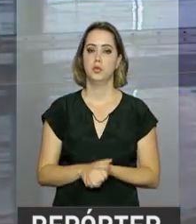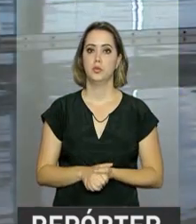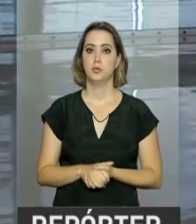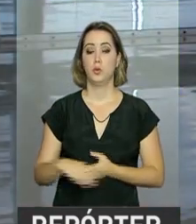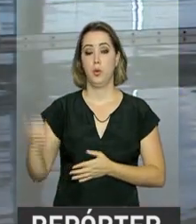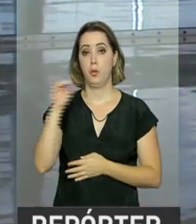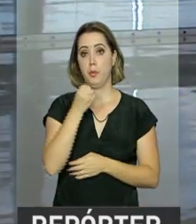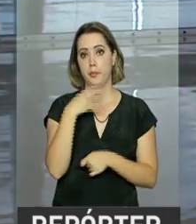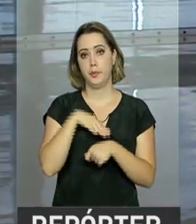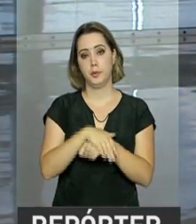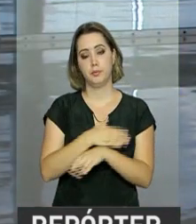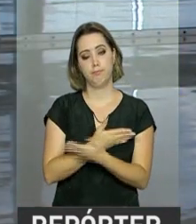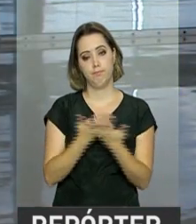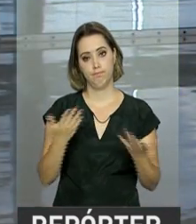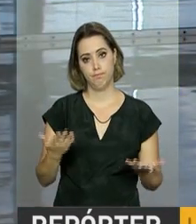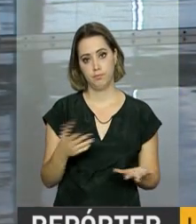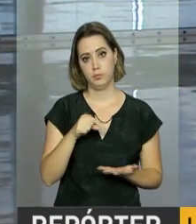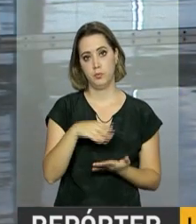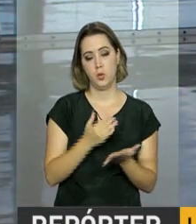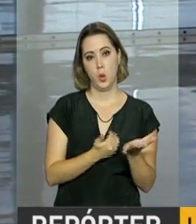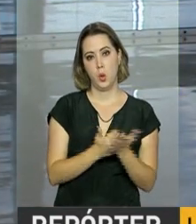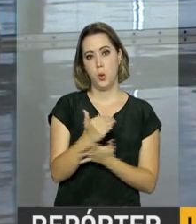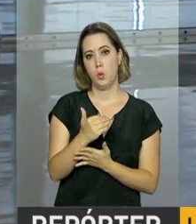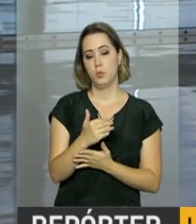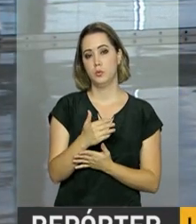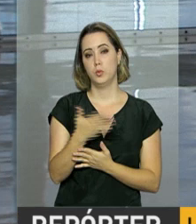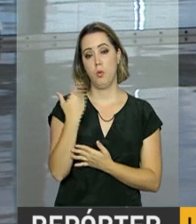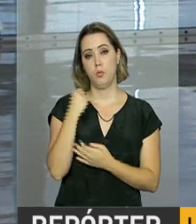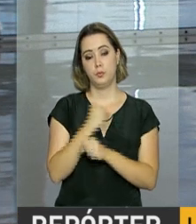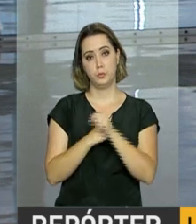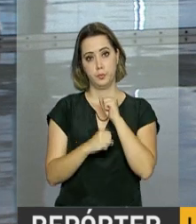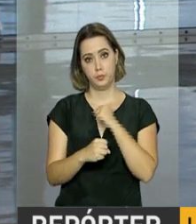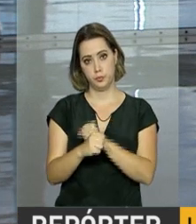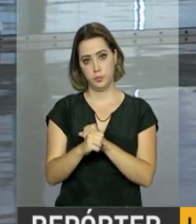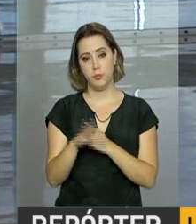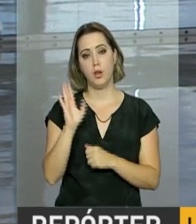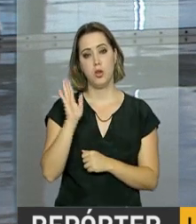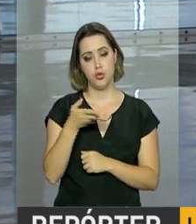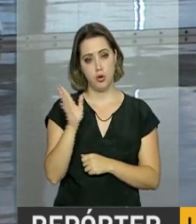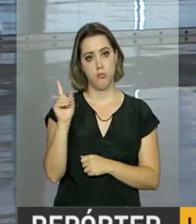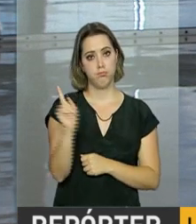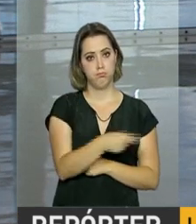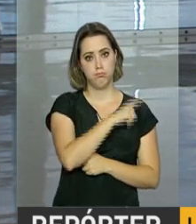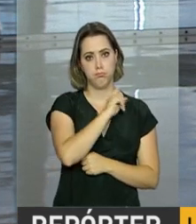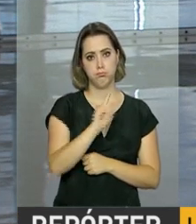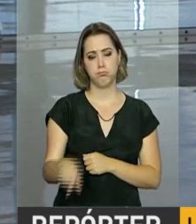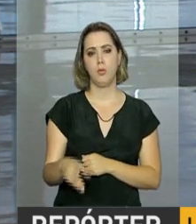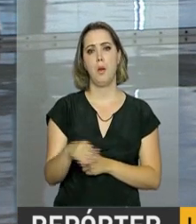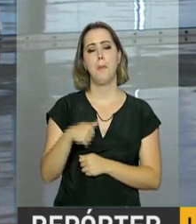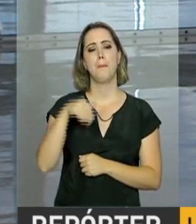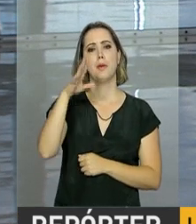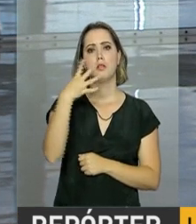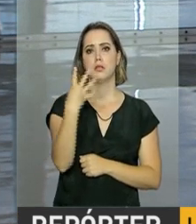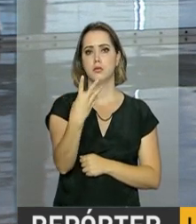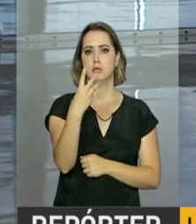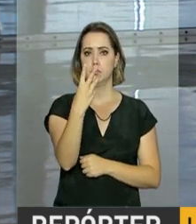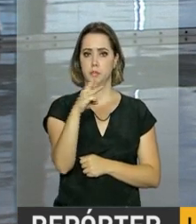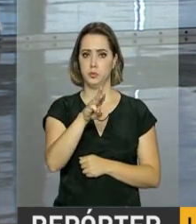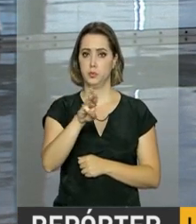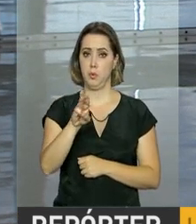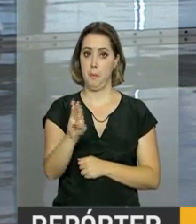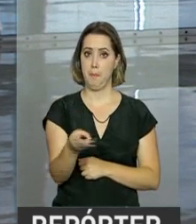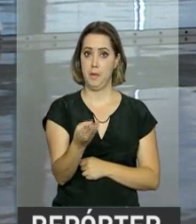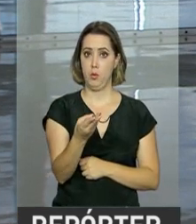noite Boa noite a todos desde meados do ano passado foram cancelados mais de 43.000